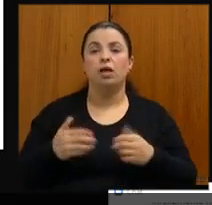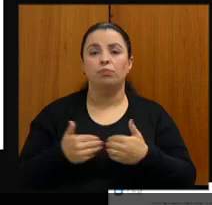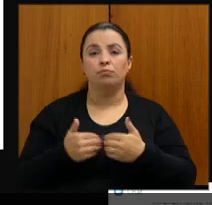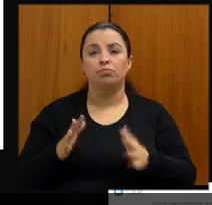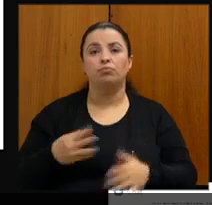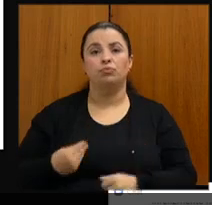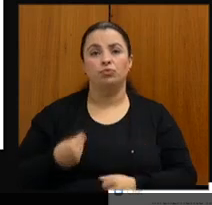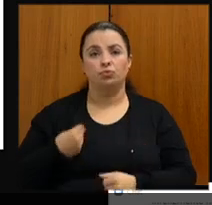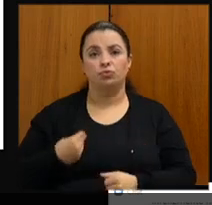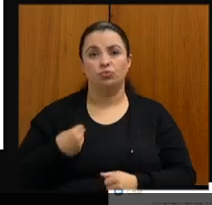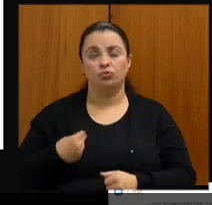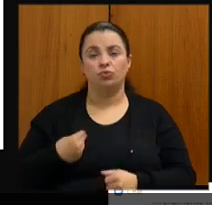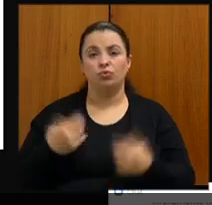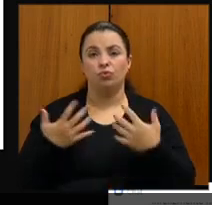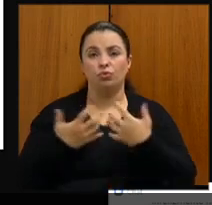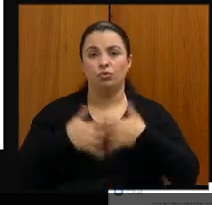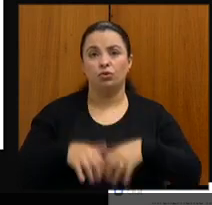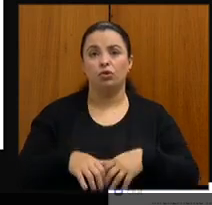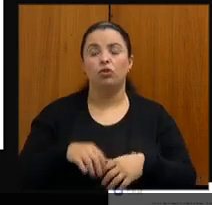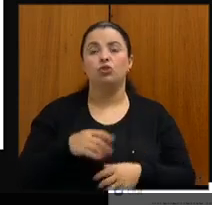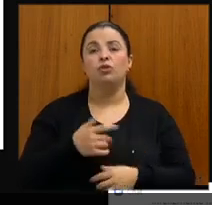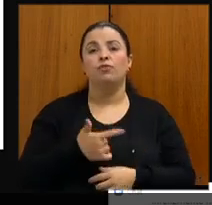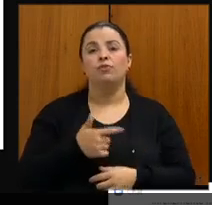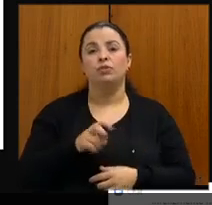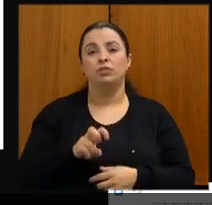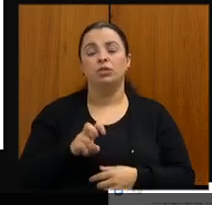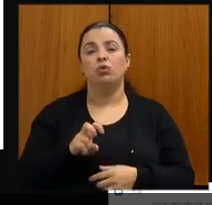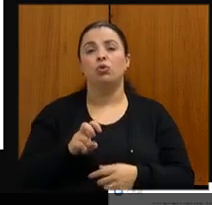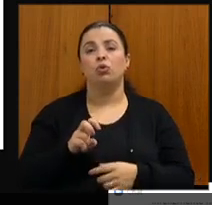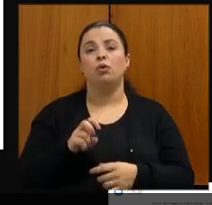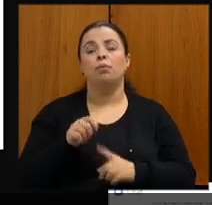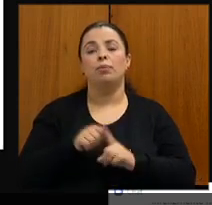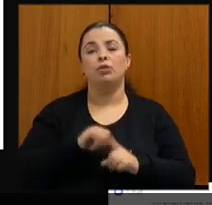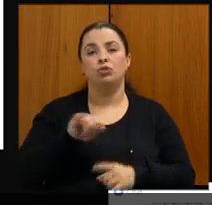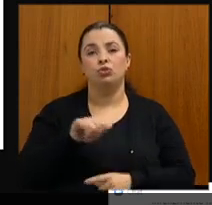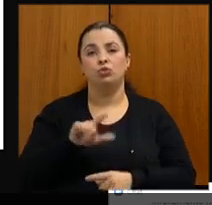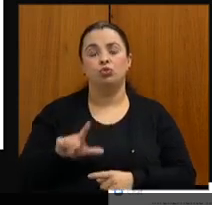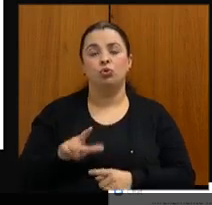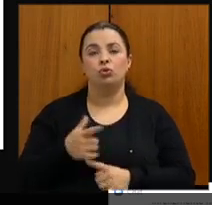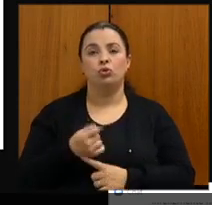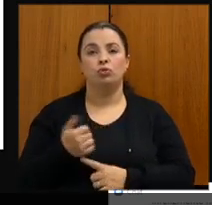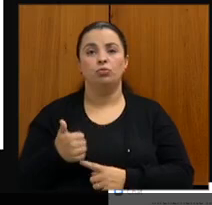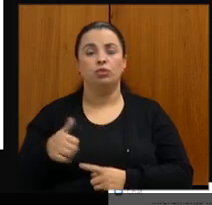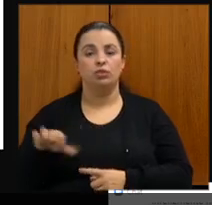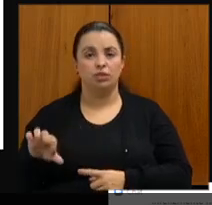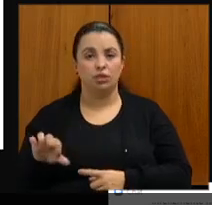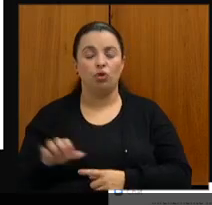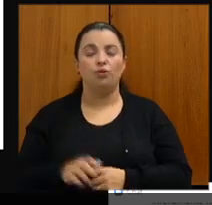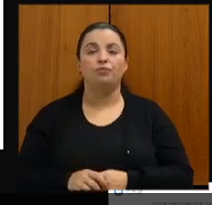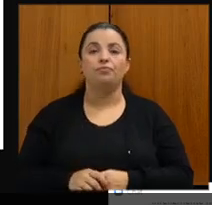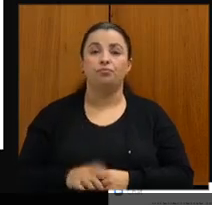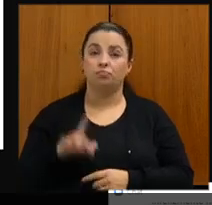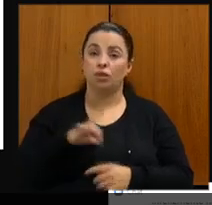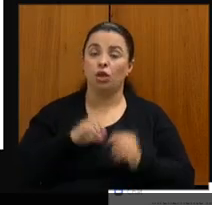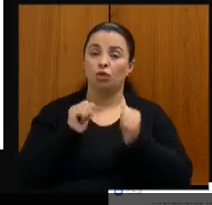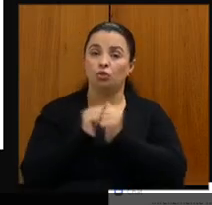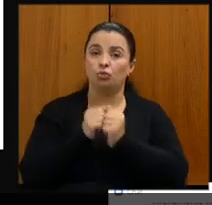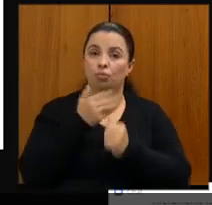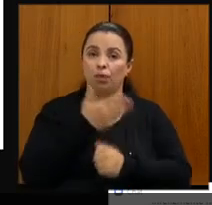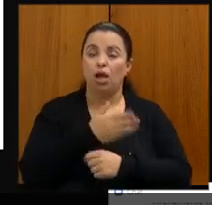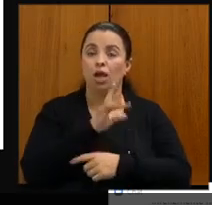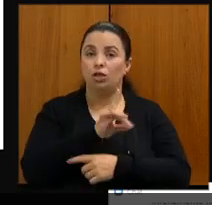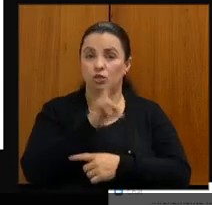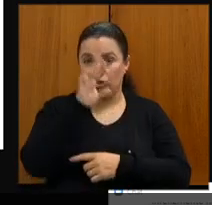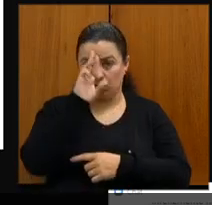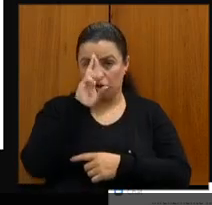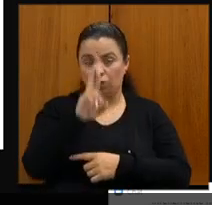desde 25 de julho de dois mil e dezenove tá aqui comigo que vai falar na sequência alguns casos específicos a